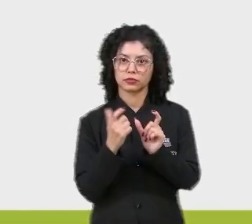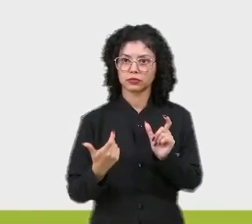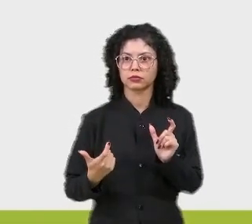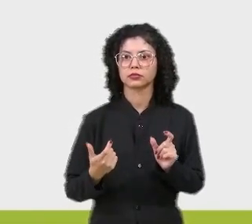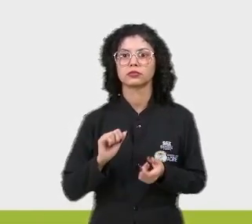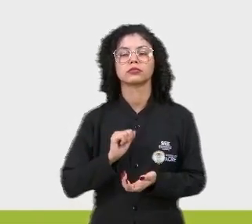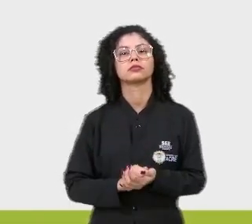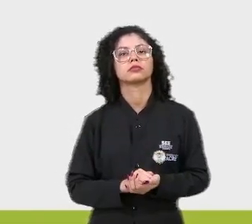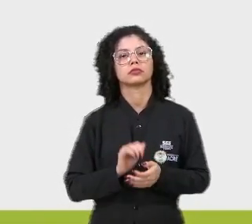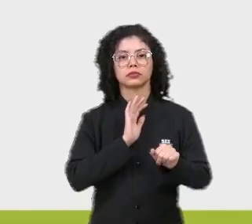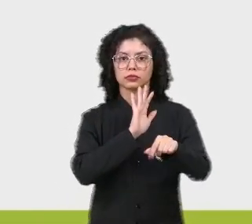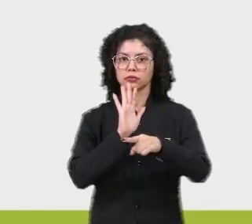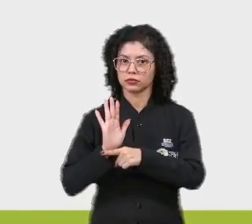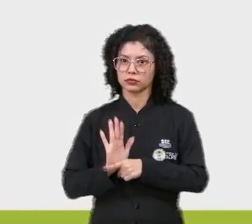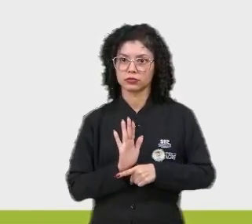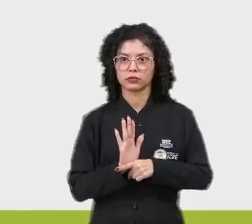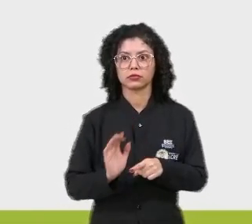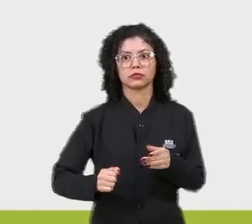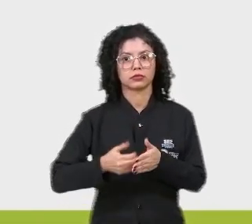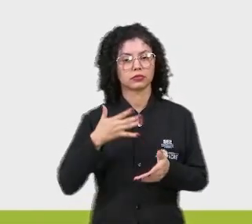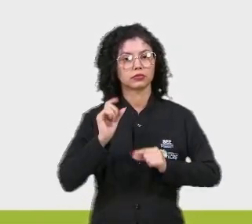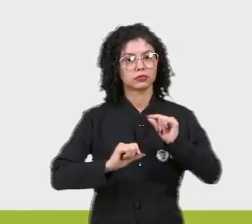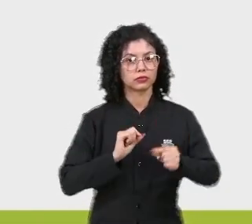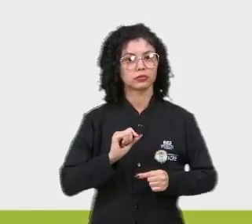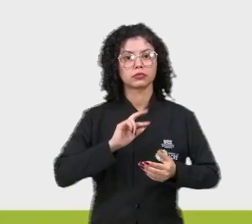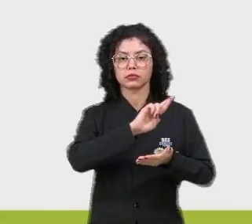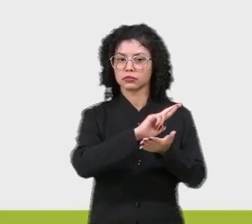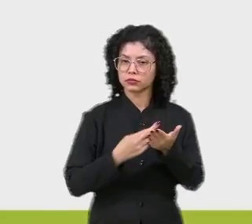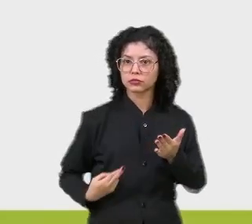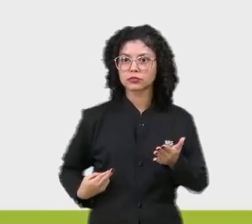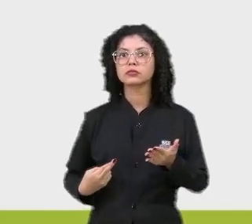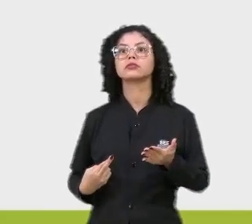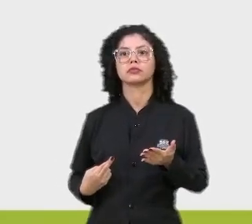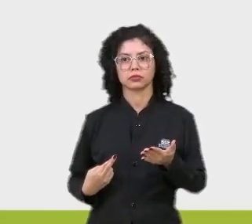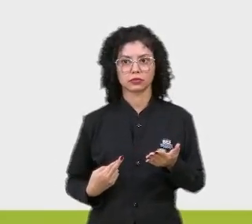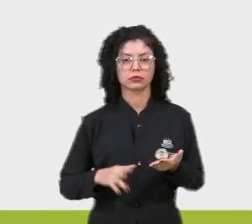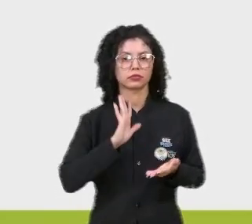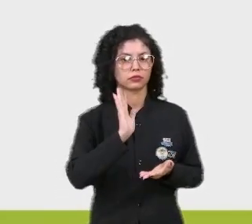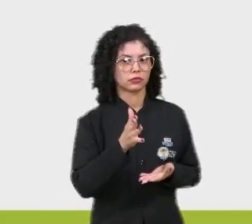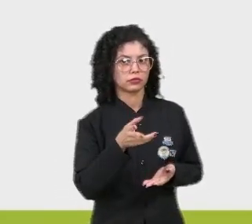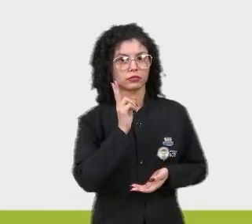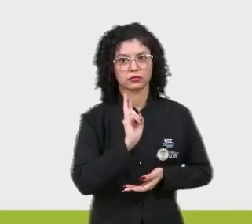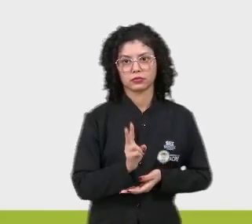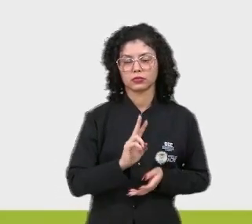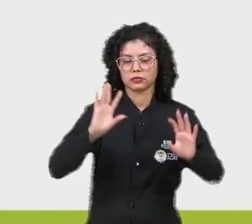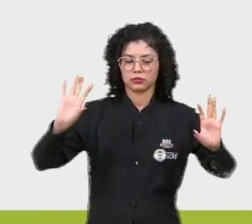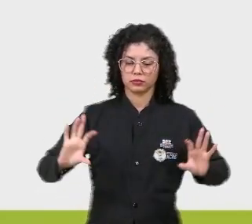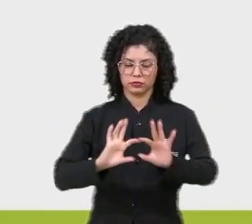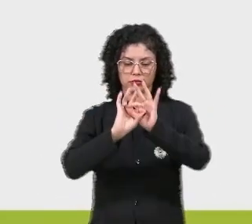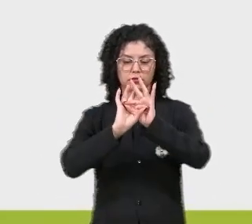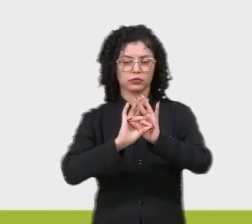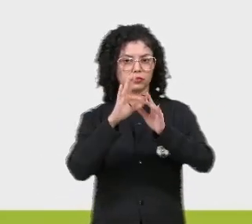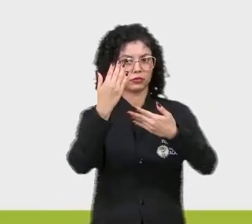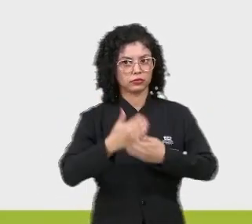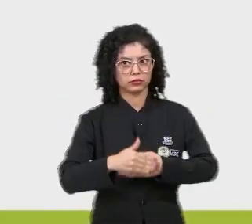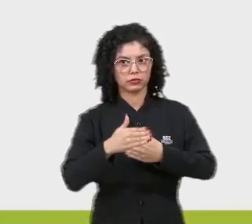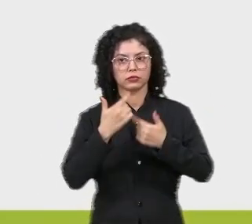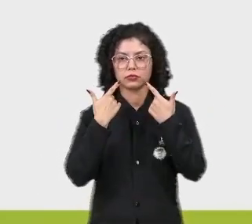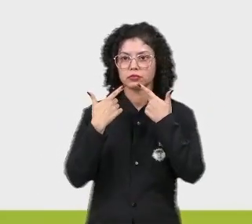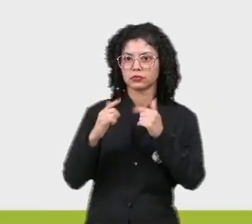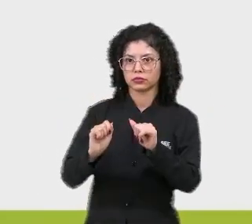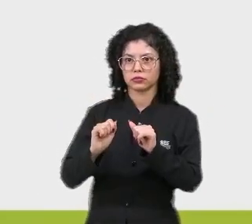lhe ajuda muito lá na hora da sua redação já que nós sempre relacionamos a nossa prova de